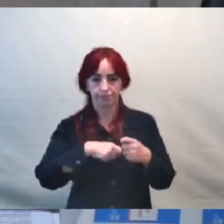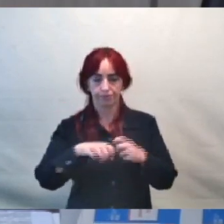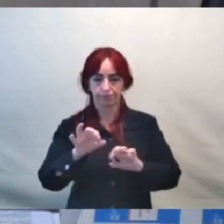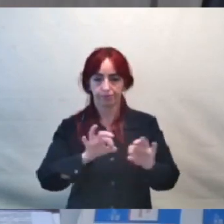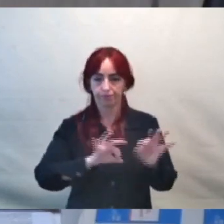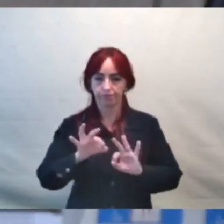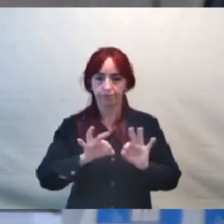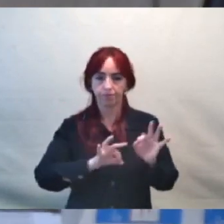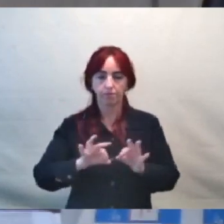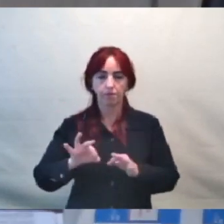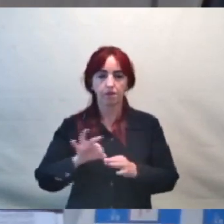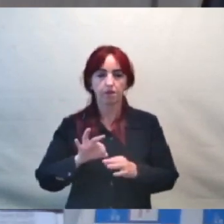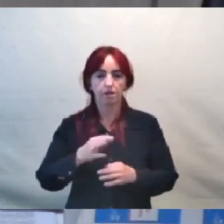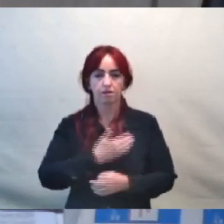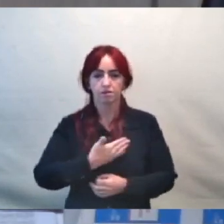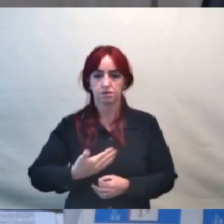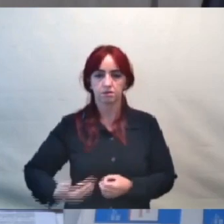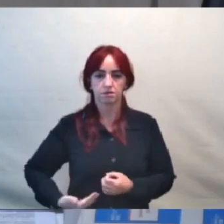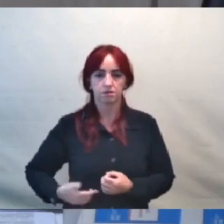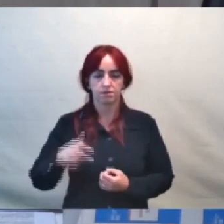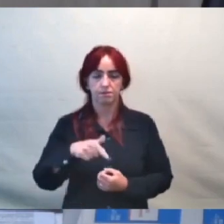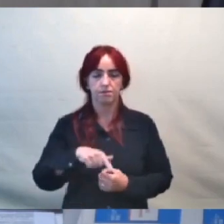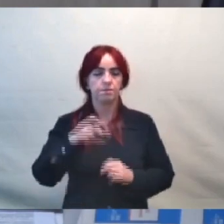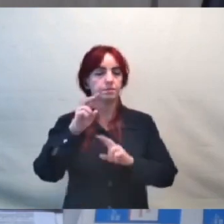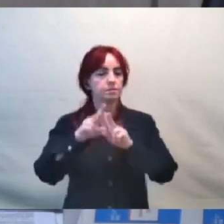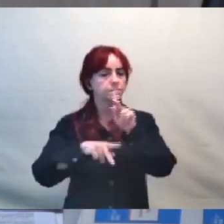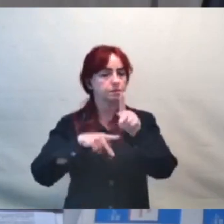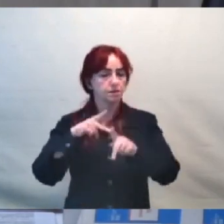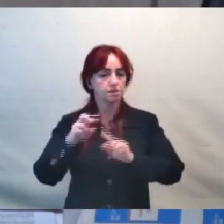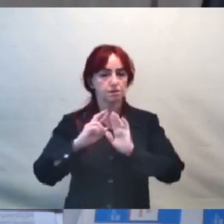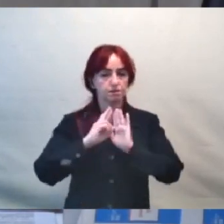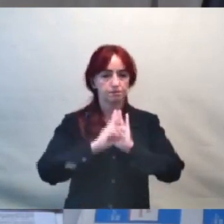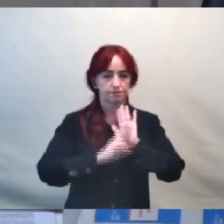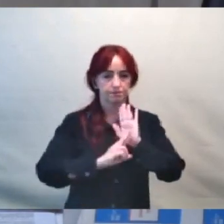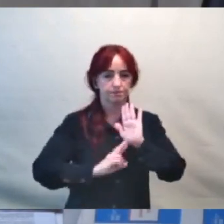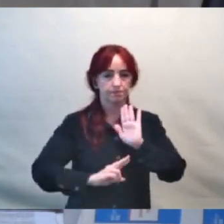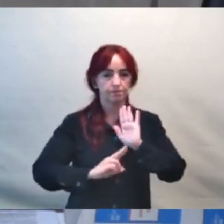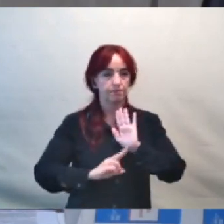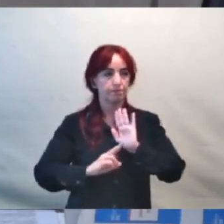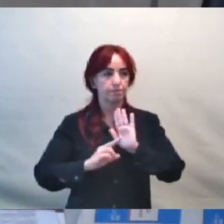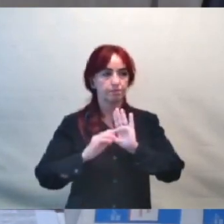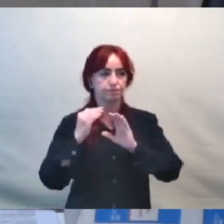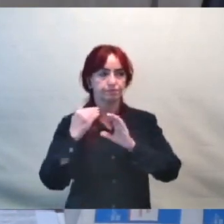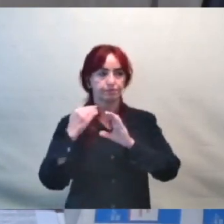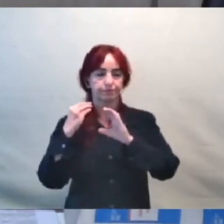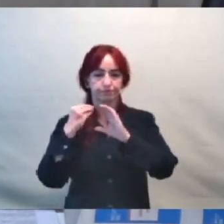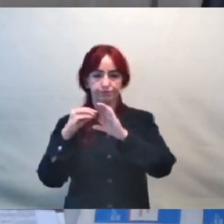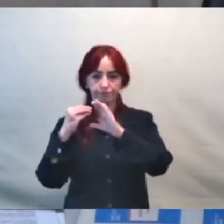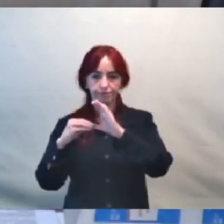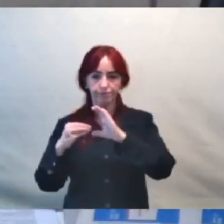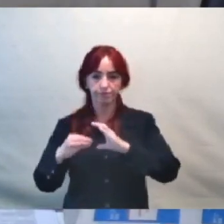governamental. Essas pessoas se identificaram aí no nosso chat, estão participando dessa audiência pública.